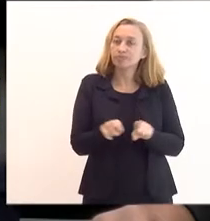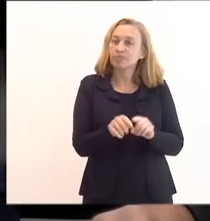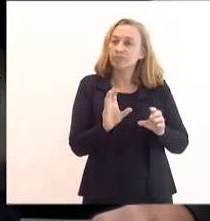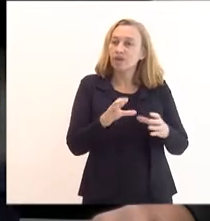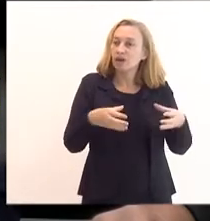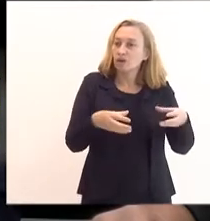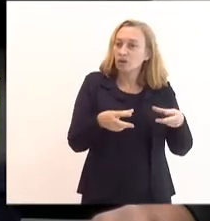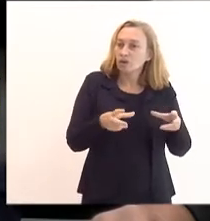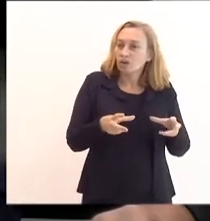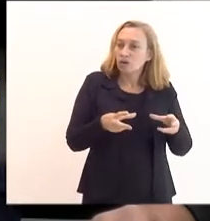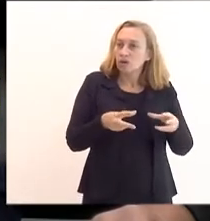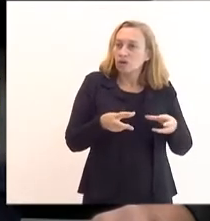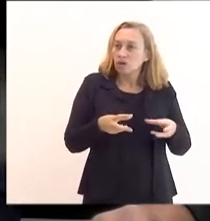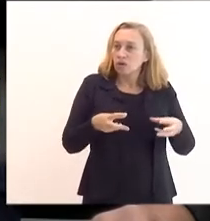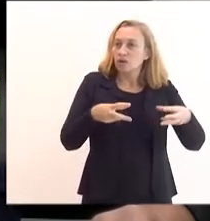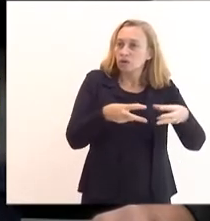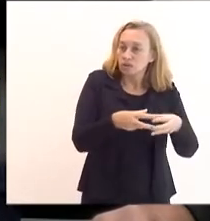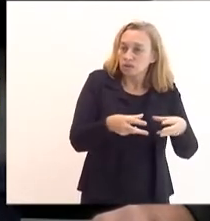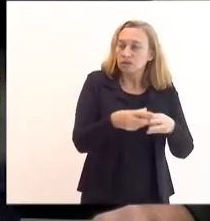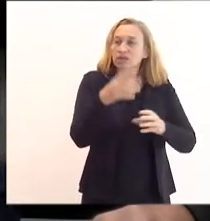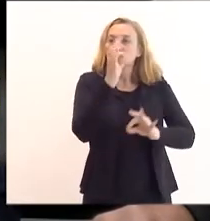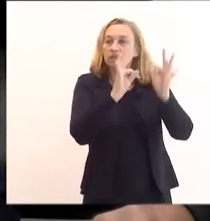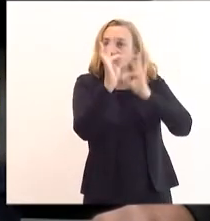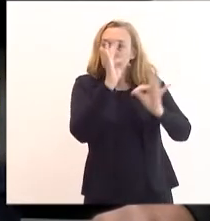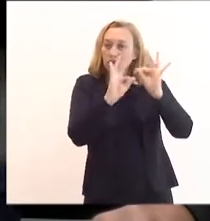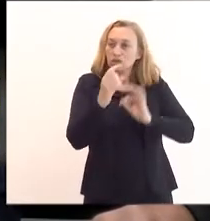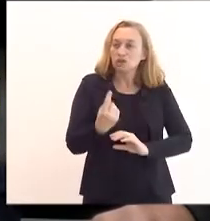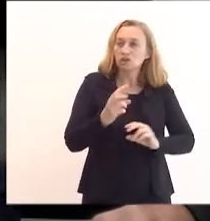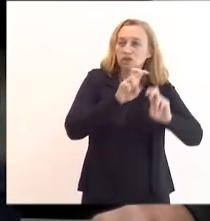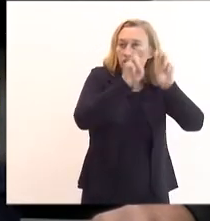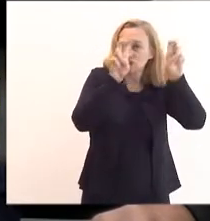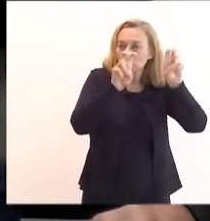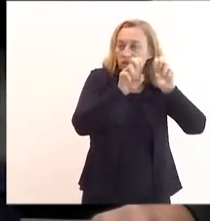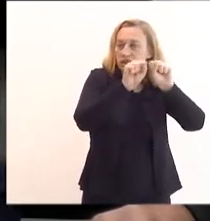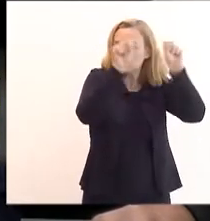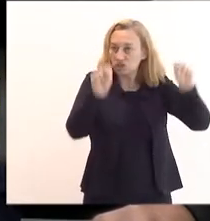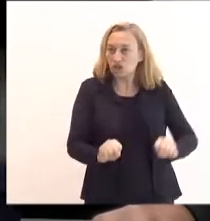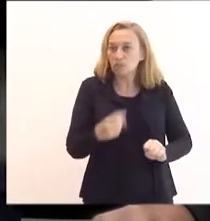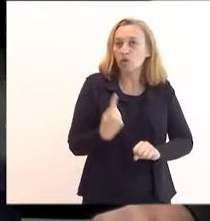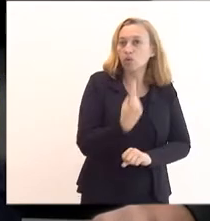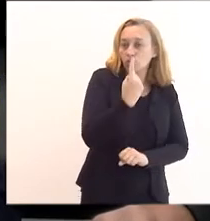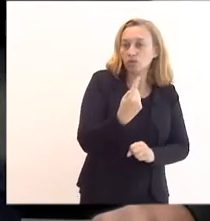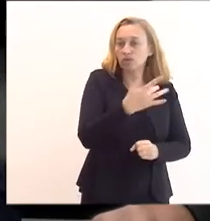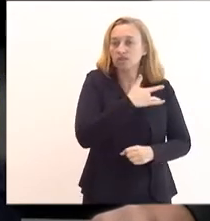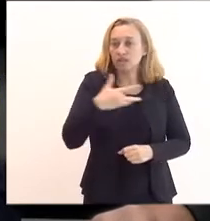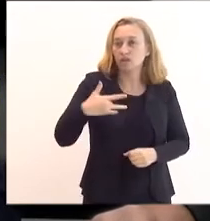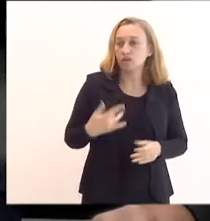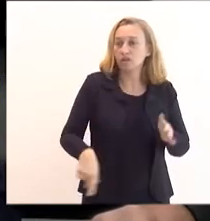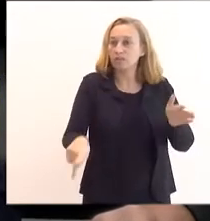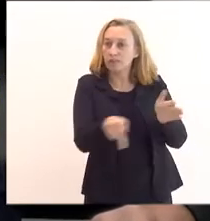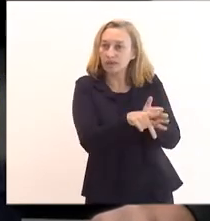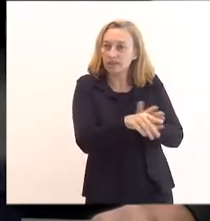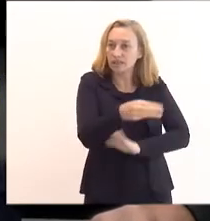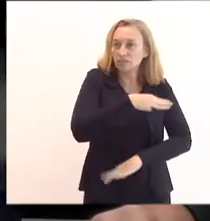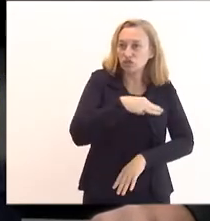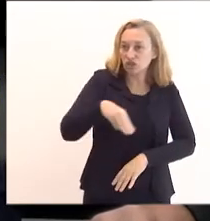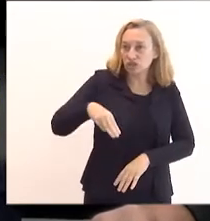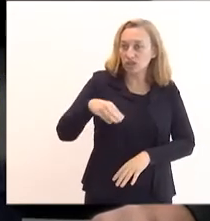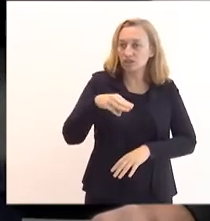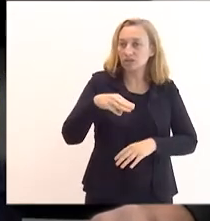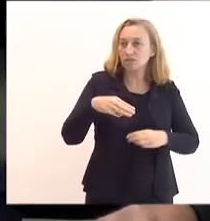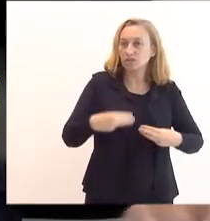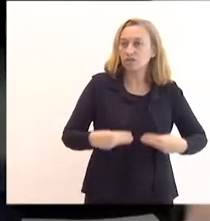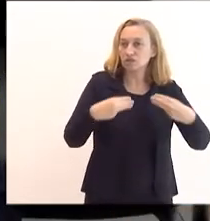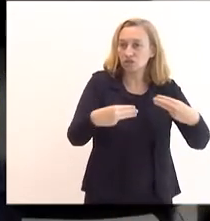Comissão Nacional de Incorporação de Tecnologias no Sistema Único de Saúde, CONITEC, pertencente ao Ministério da Saúde,